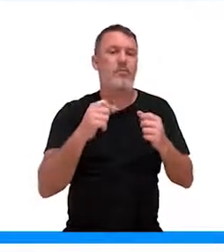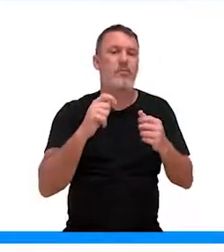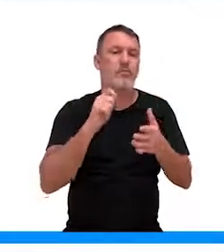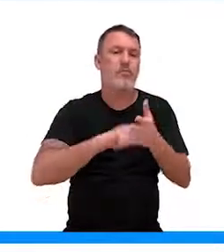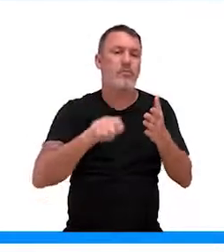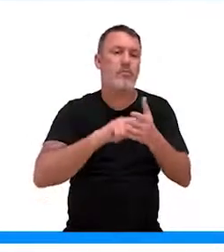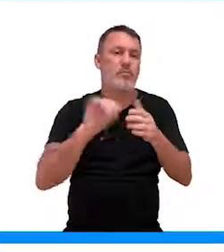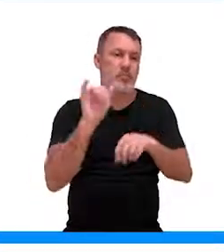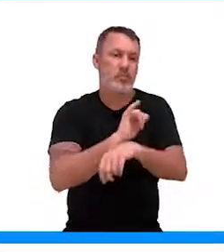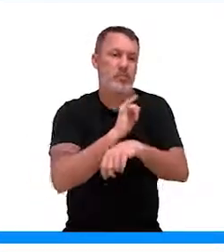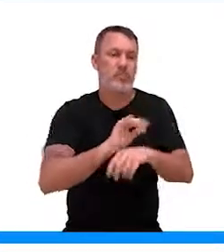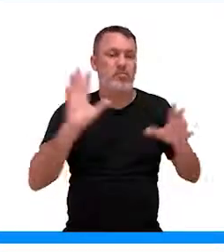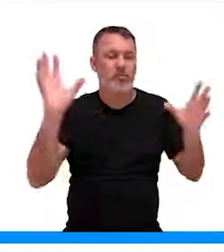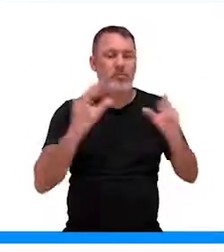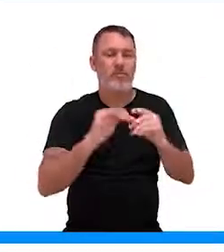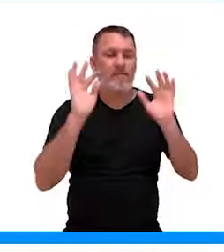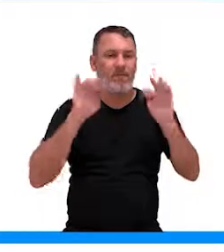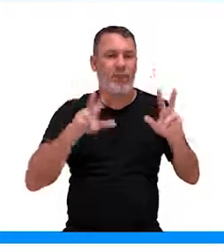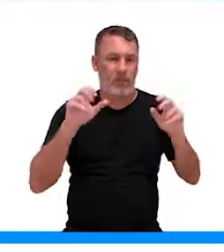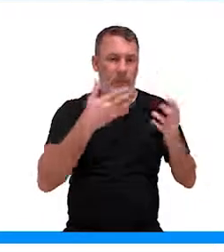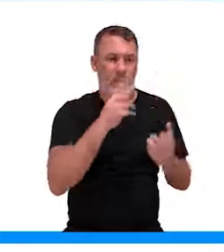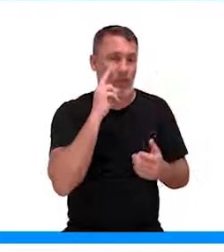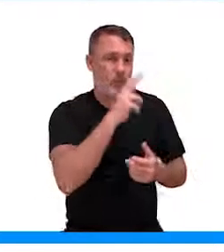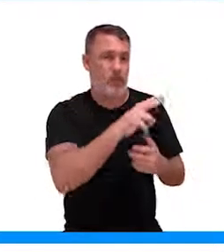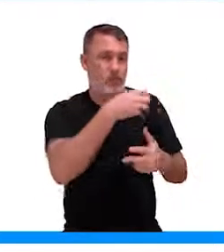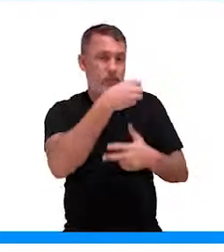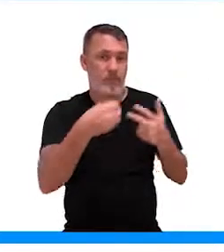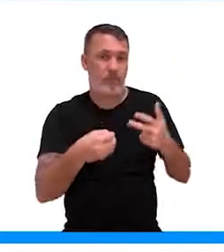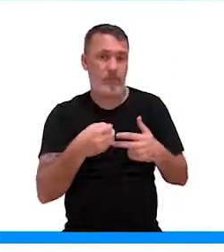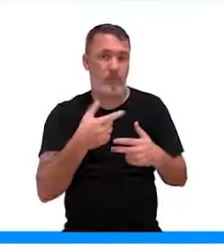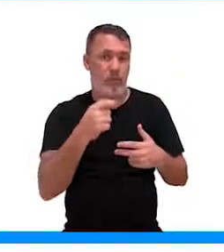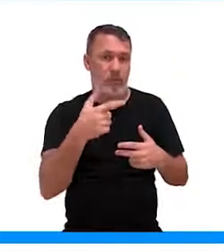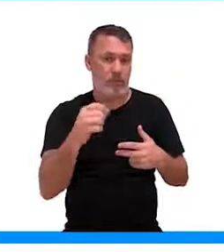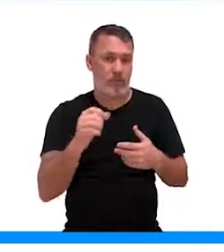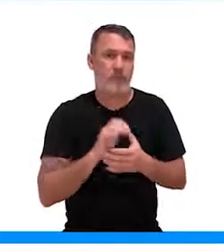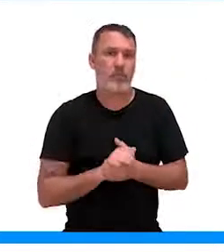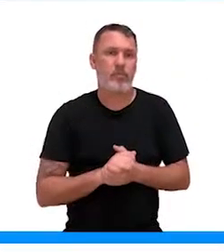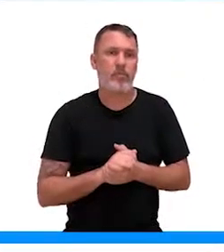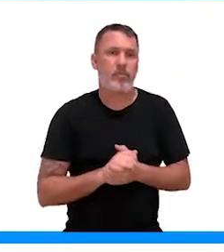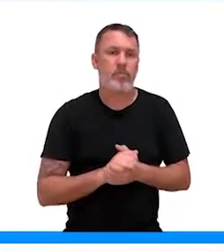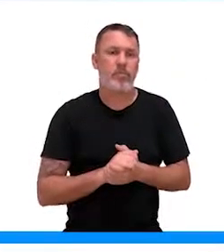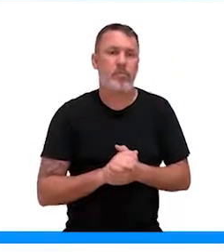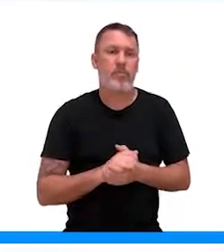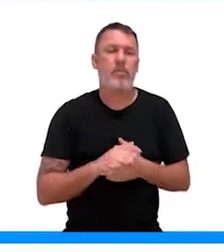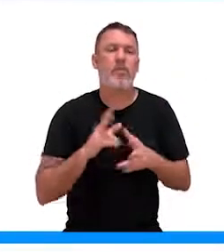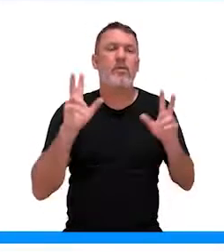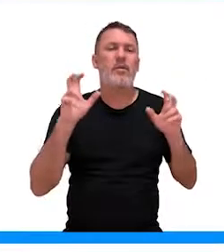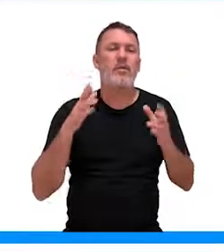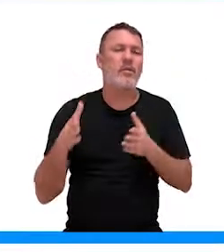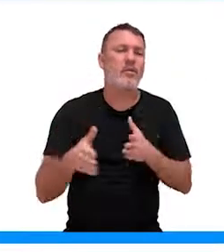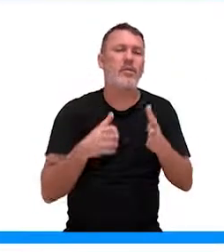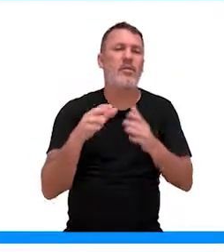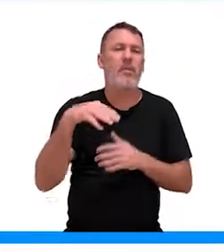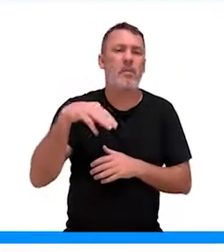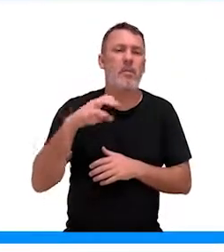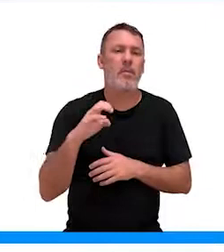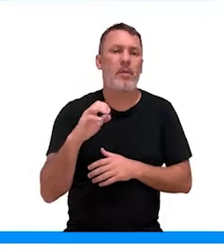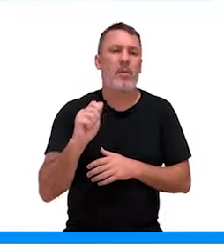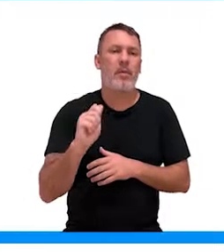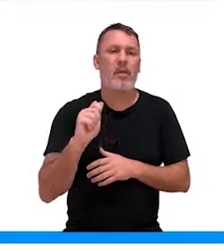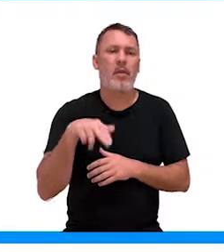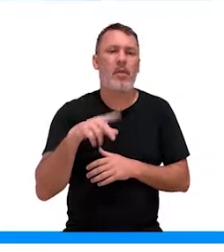nós temos exercícios para revisar e para fechar isso. Os canais meândricos são encontrados com frequência nas áreas úmidas cobertas por